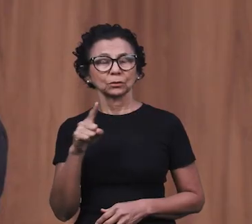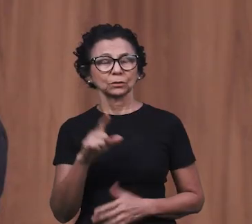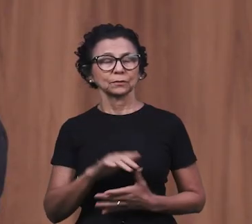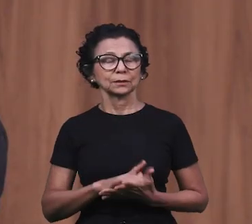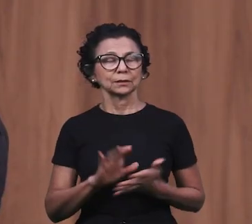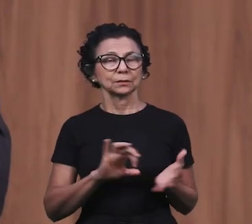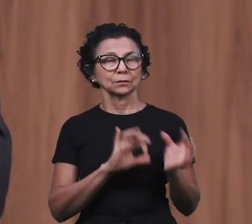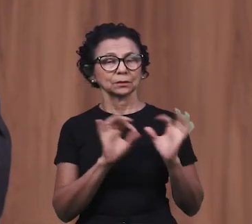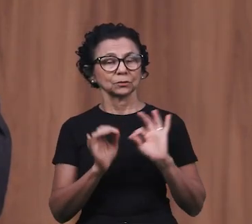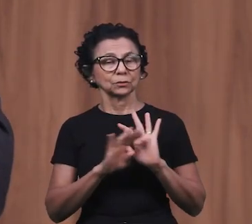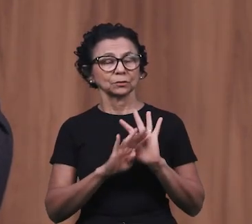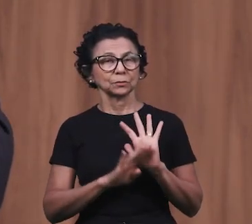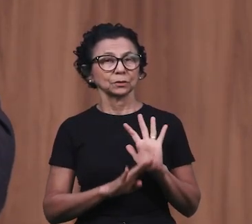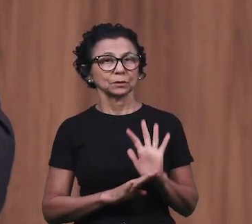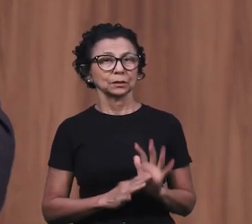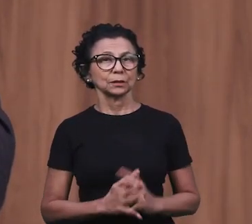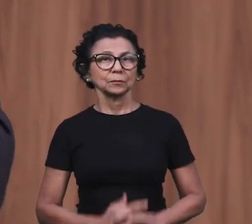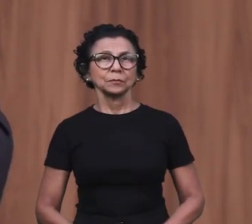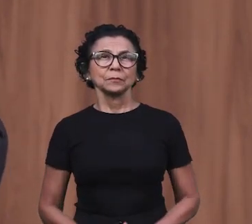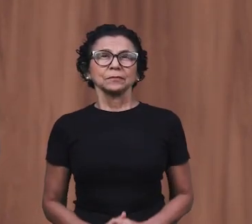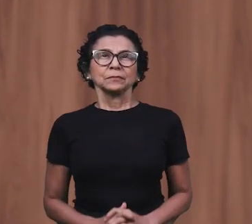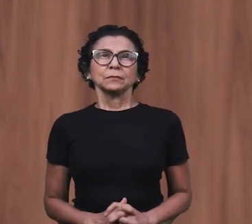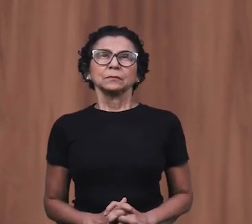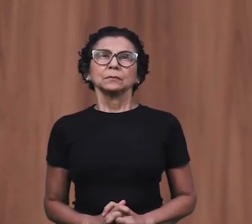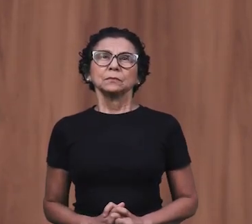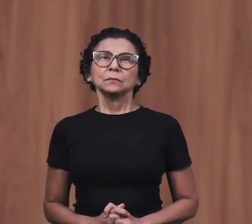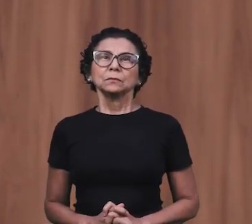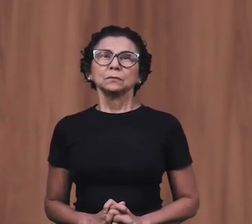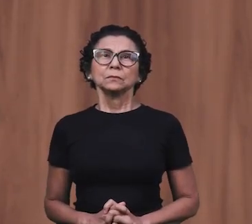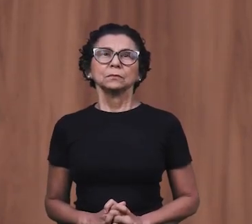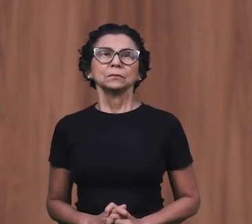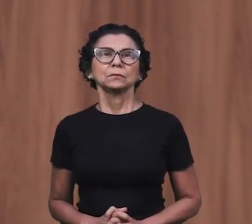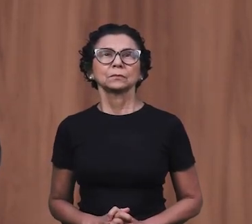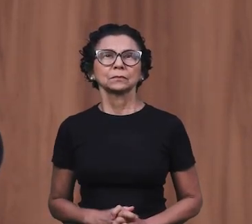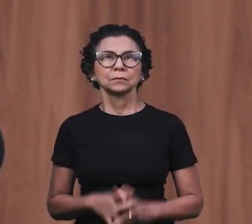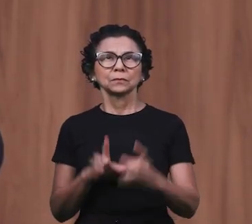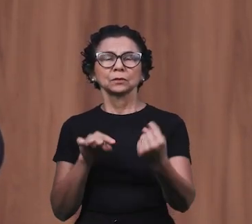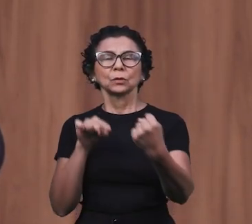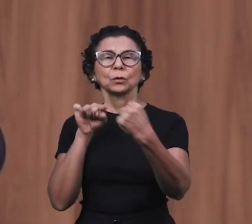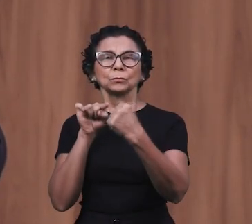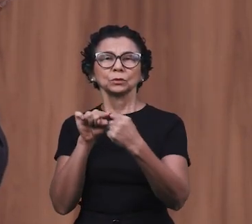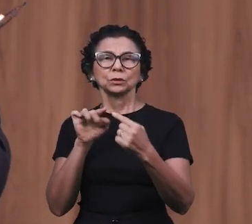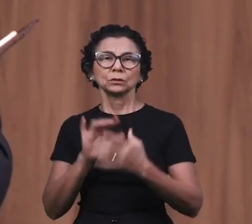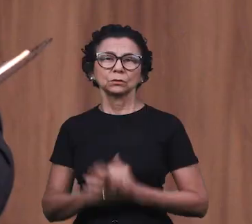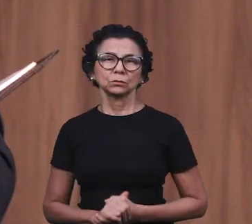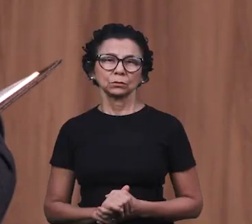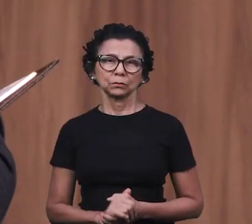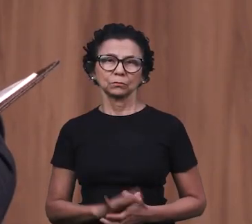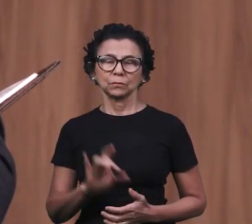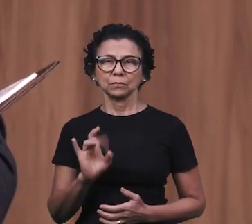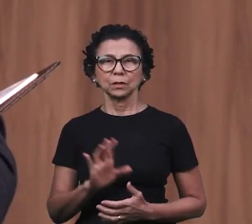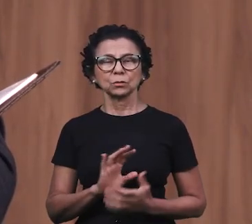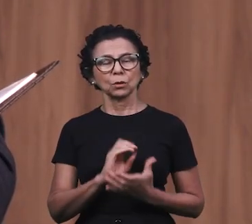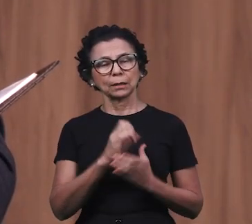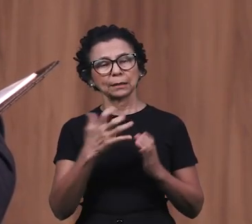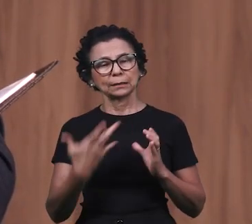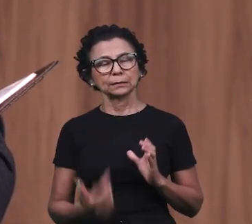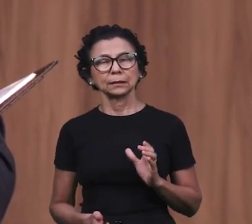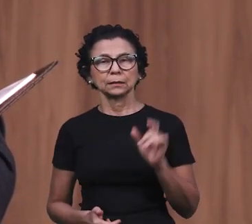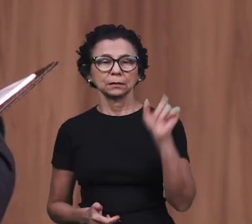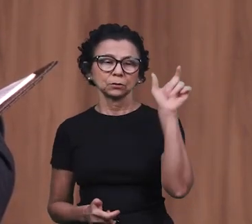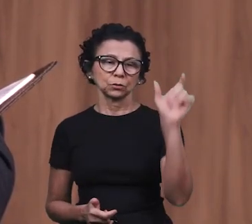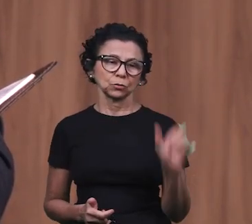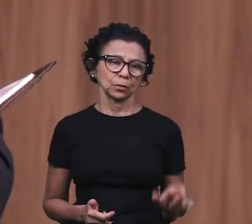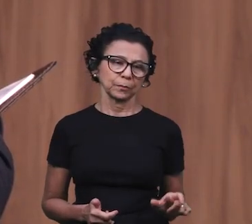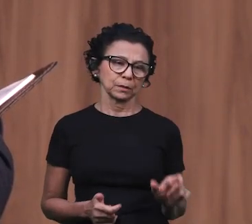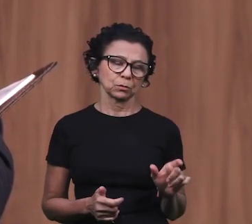ouvinte, telespectador, observe que, como dissemos aqui no início, o objetivo não é falar de um personagem, né? Nós estamos